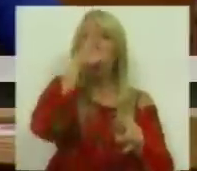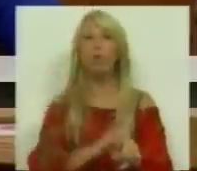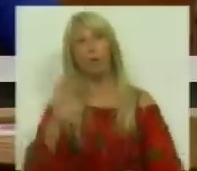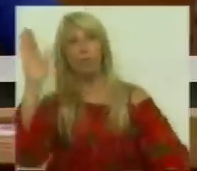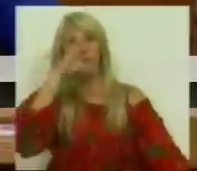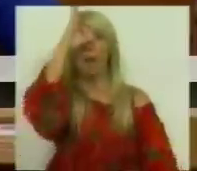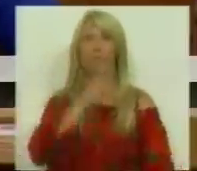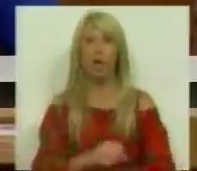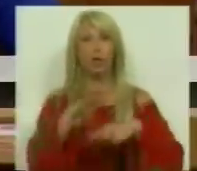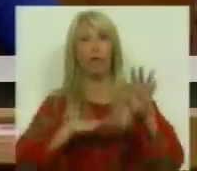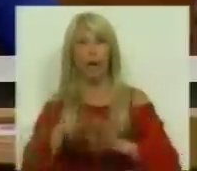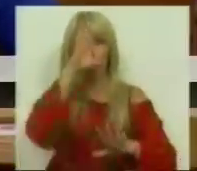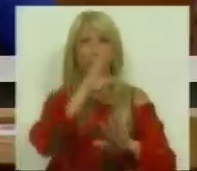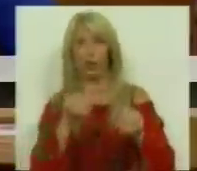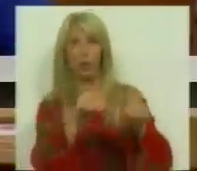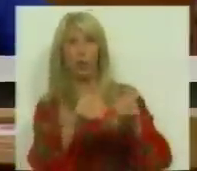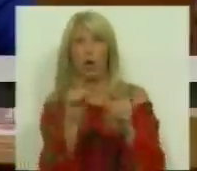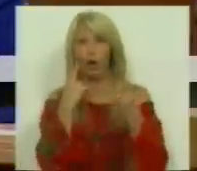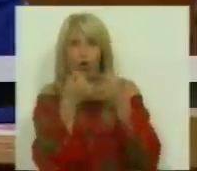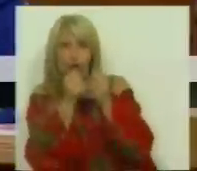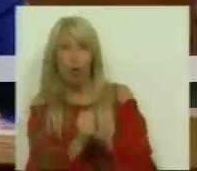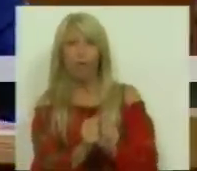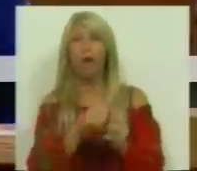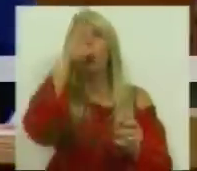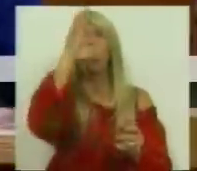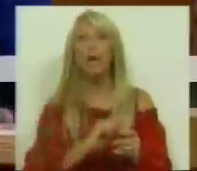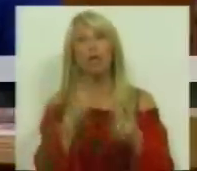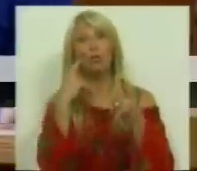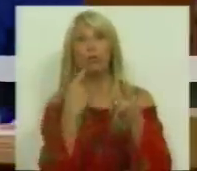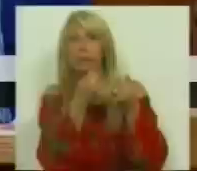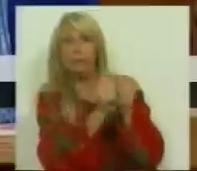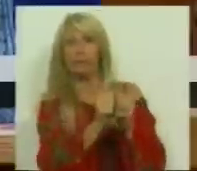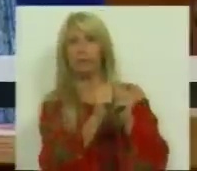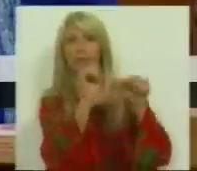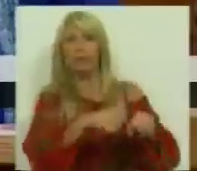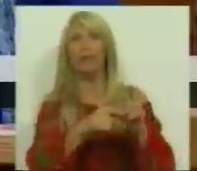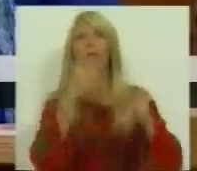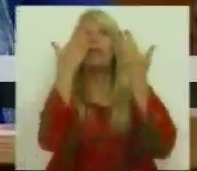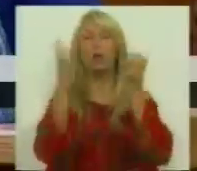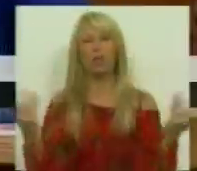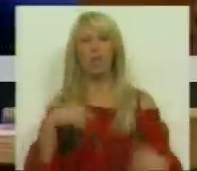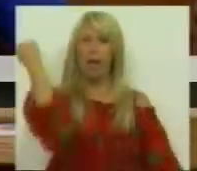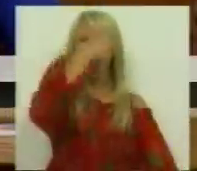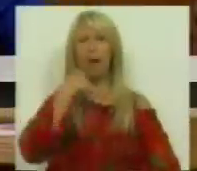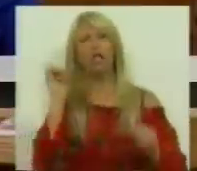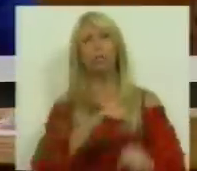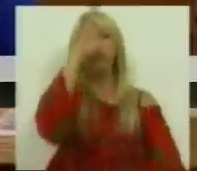atrás de um Ministro e um Ministro que se esconde da democracia. É a imagem de um Governo perdido.